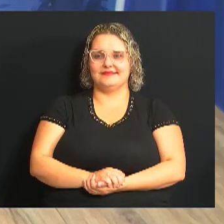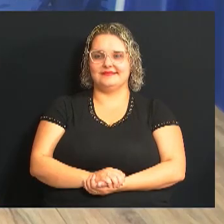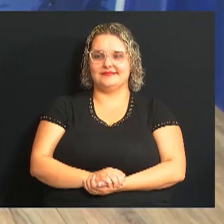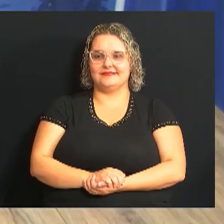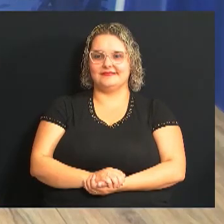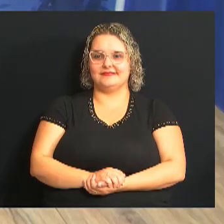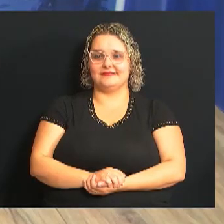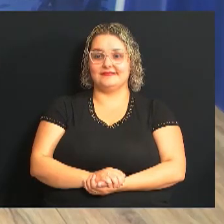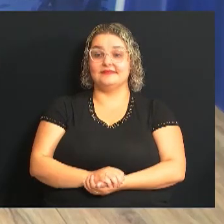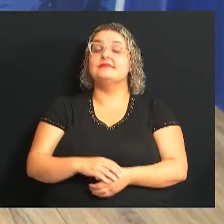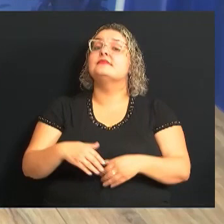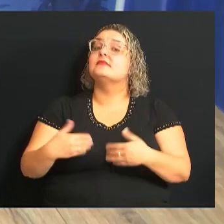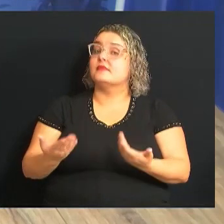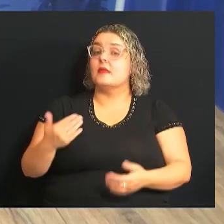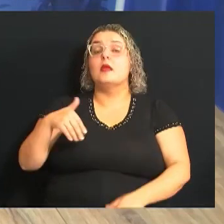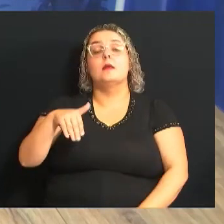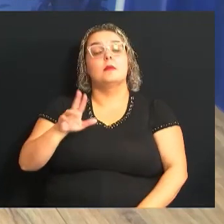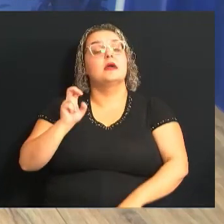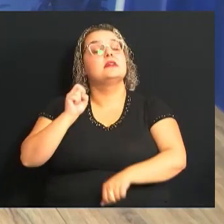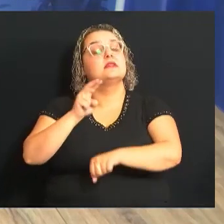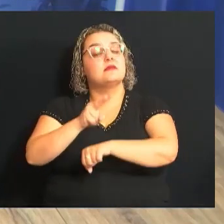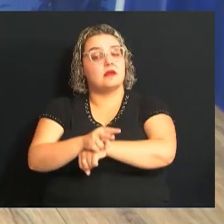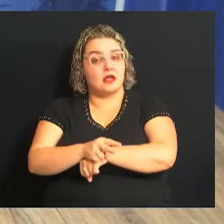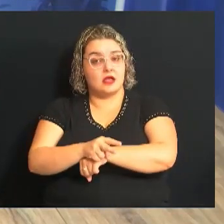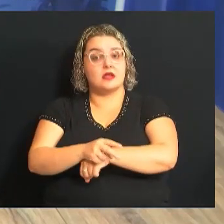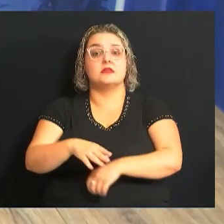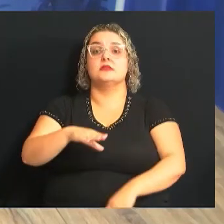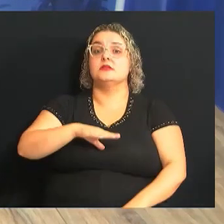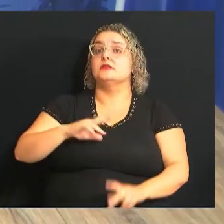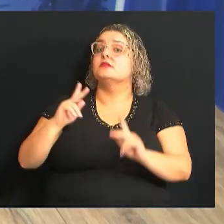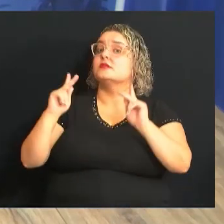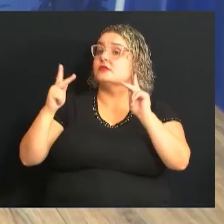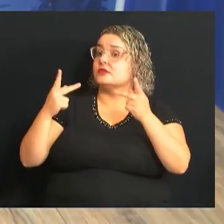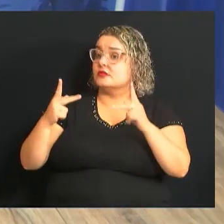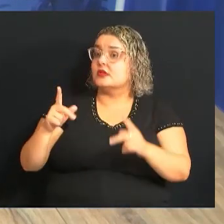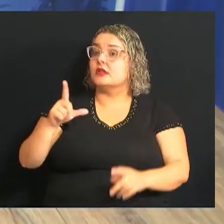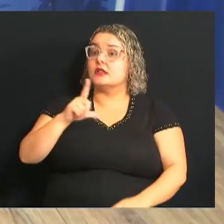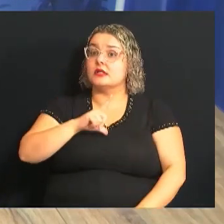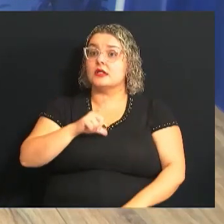E além dessas vagas da cidade de Hortolândia, nós temos